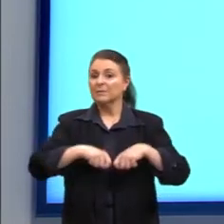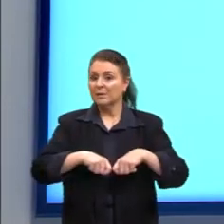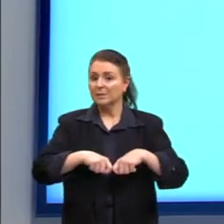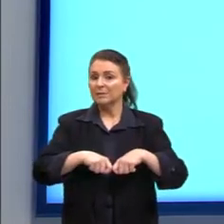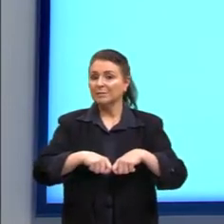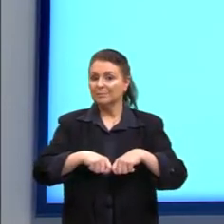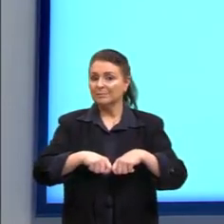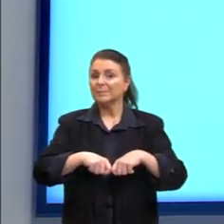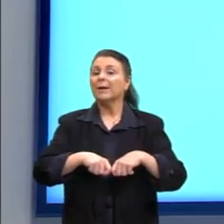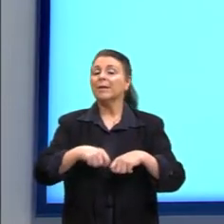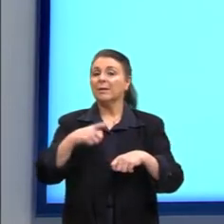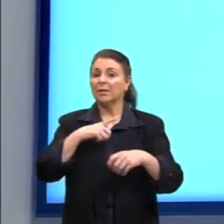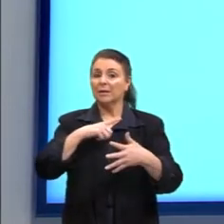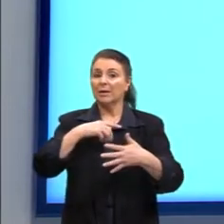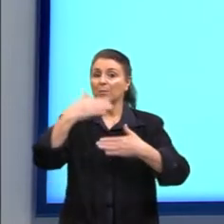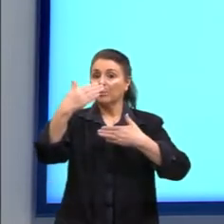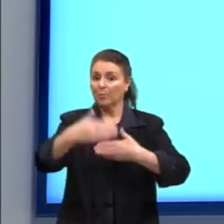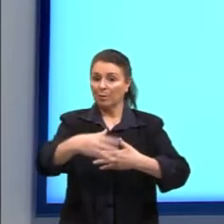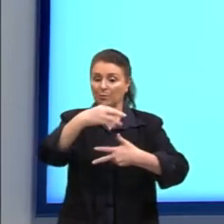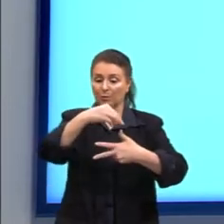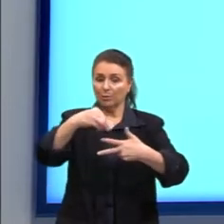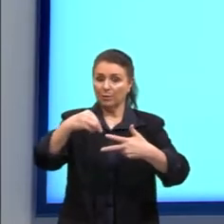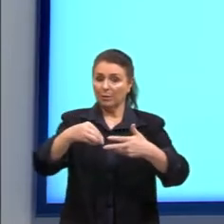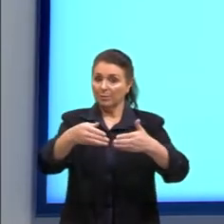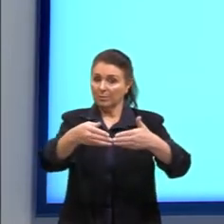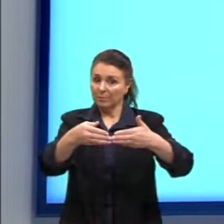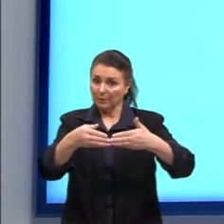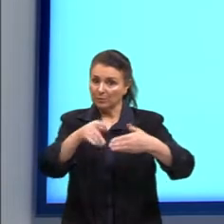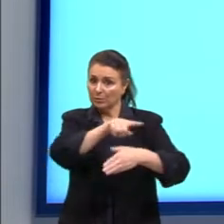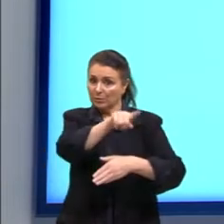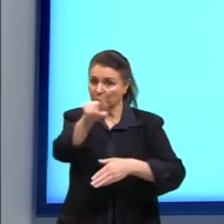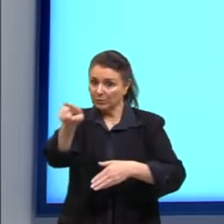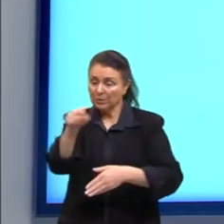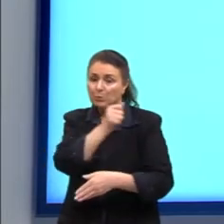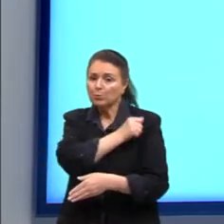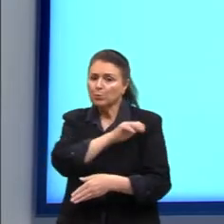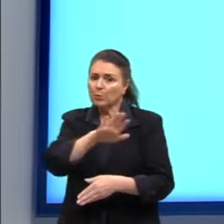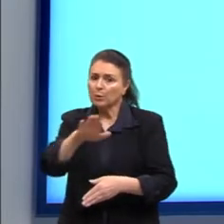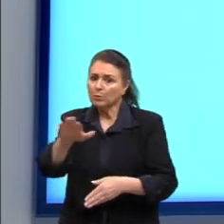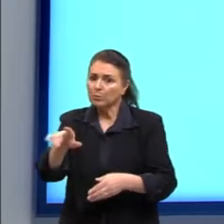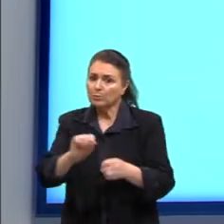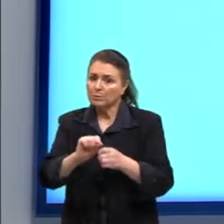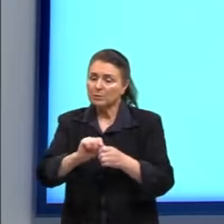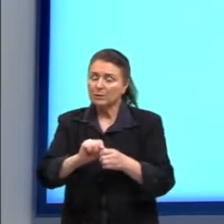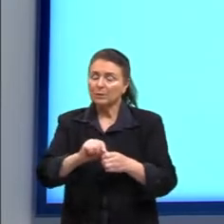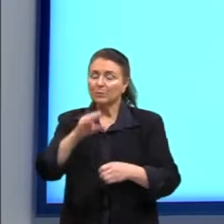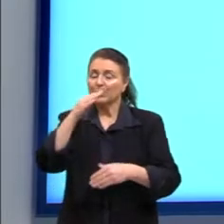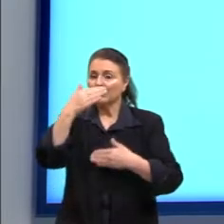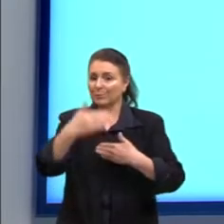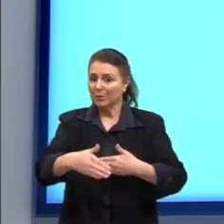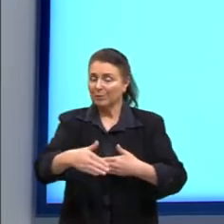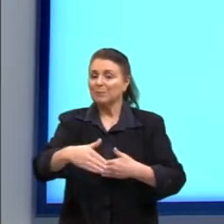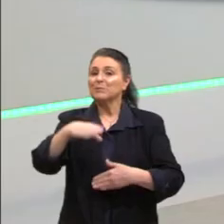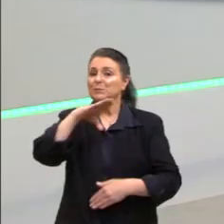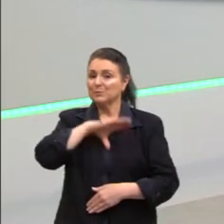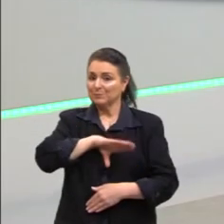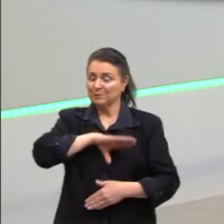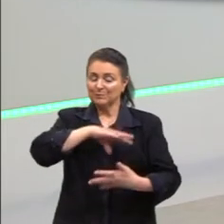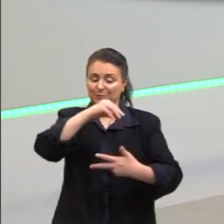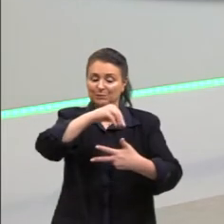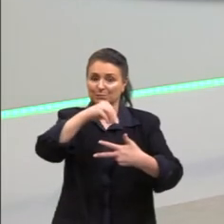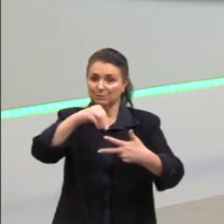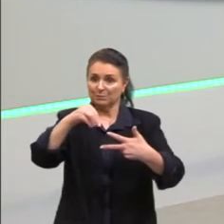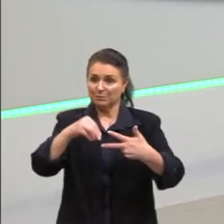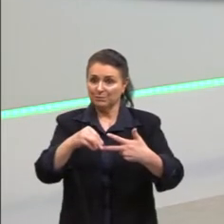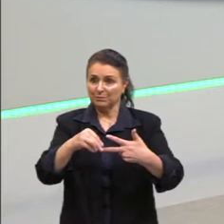aí que são exigidas, né, de vocês enquanto alunos fazendo uma prova de língua portuguesa lá no Enem. E além